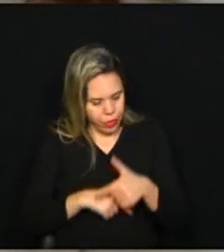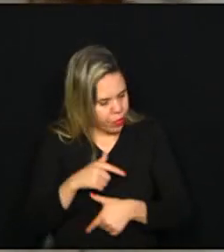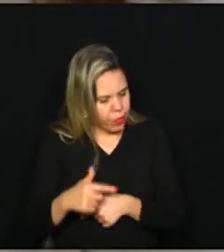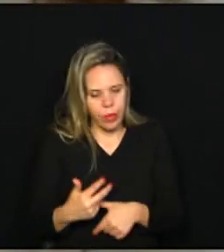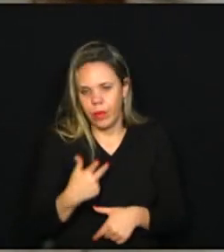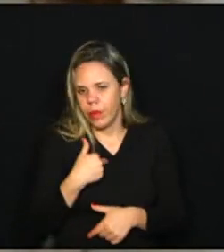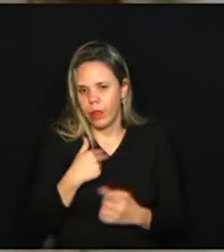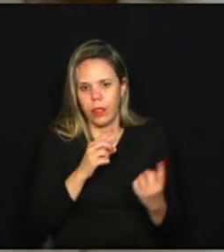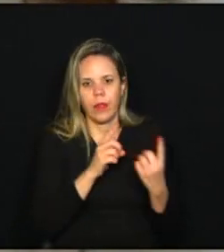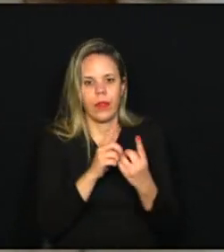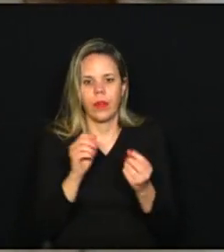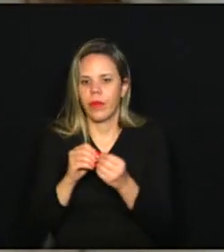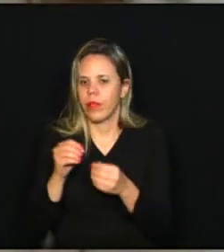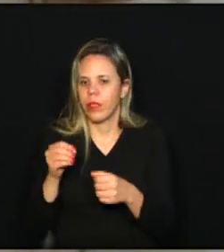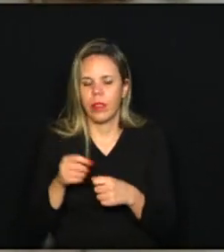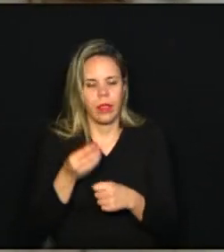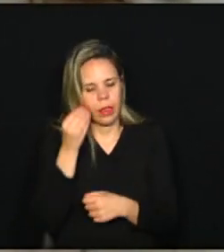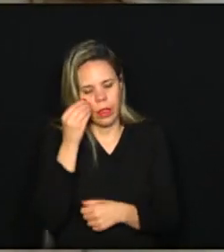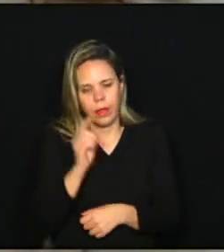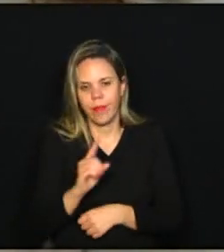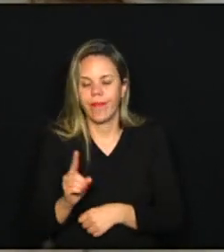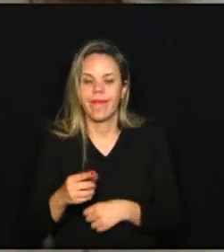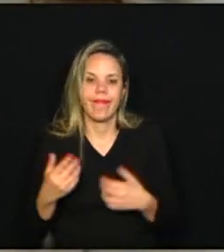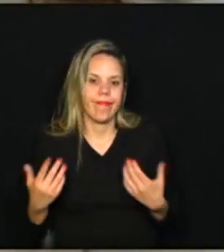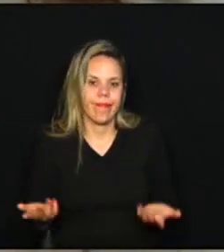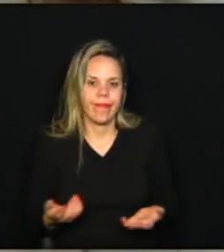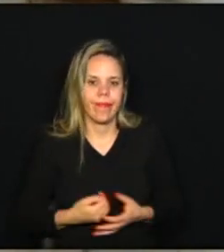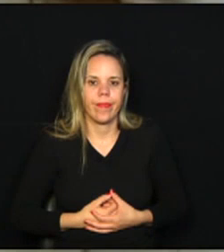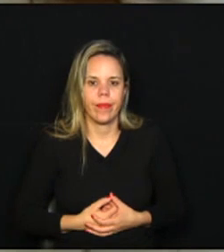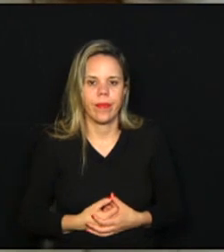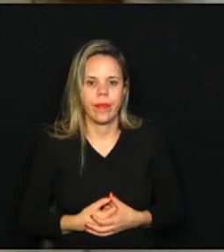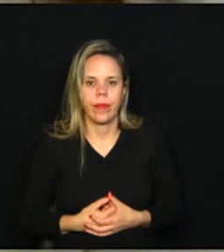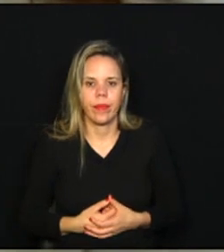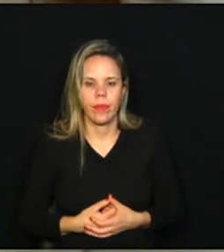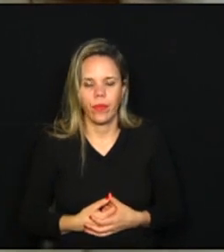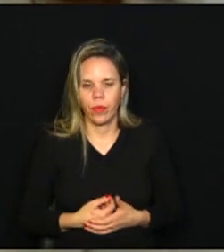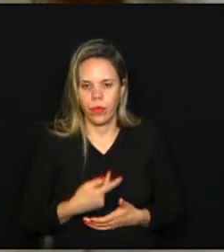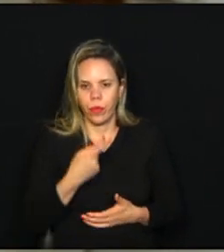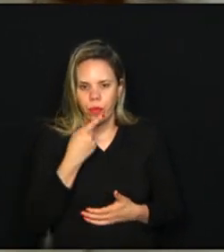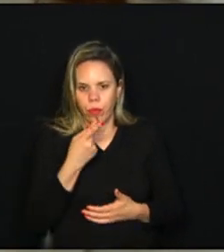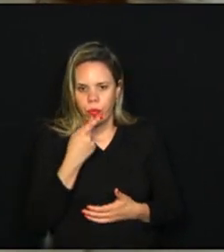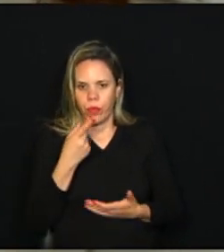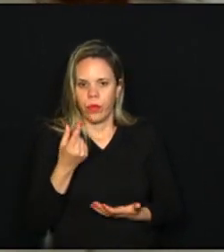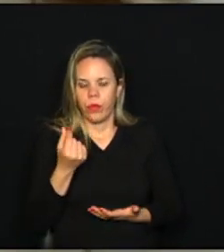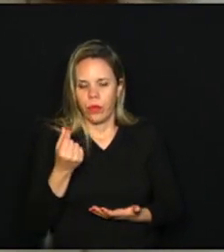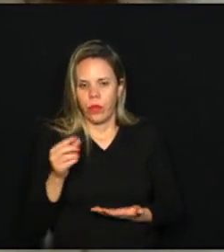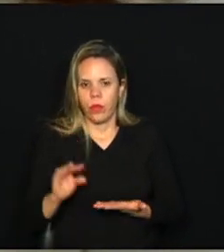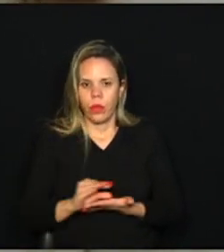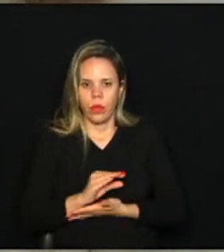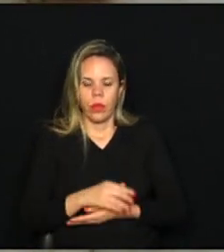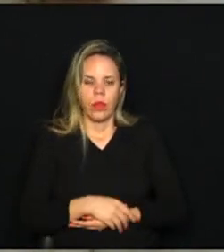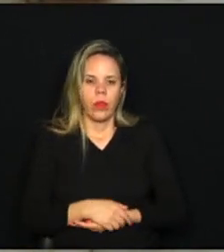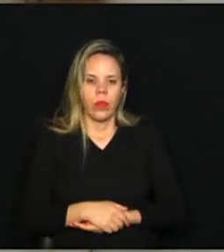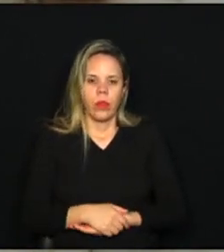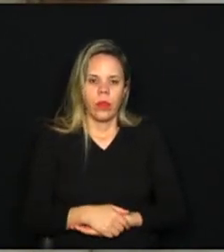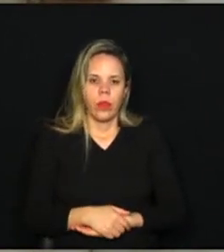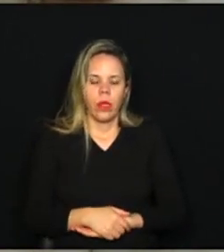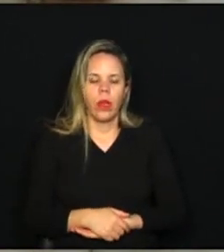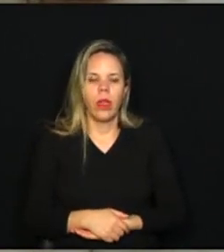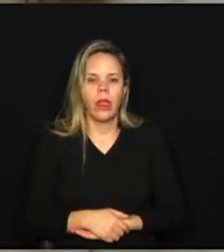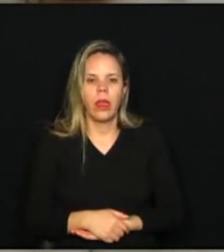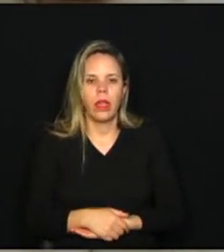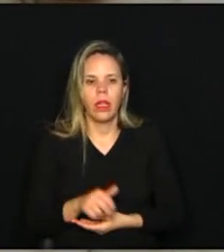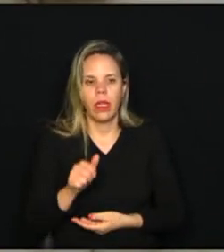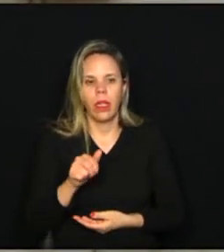executar essa atividade. Então, assim, isso eu estou falando da questão do recurso. Isso sem contar que isso que a